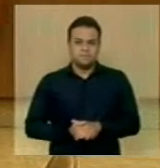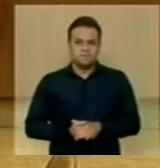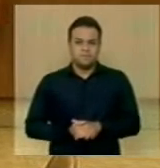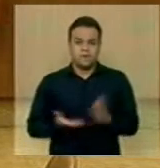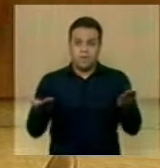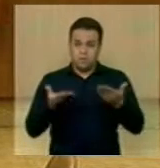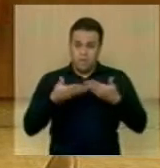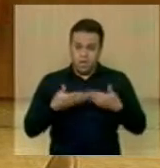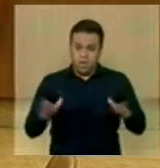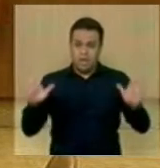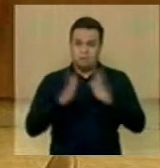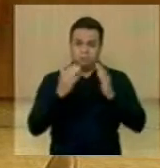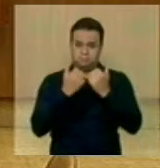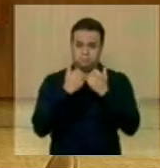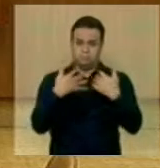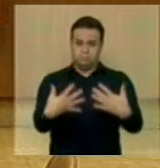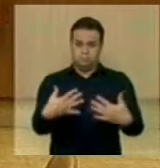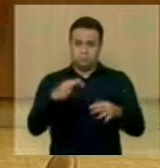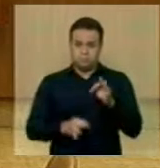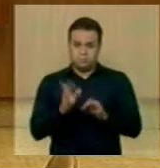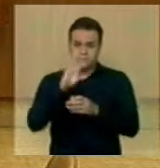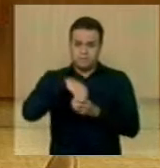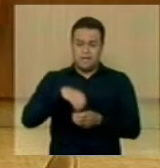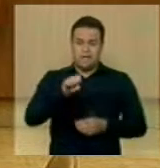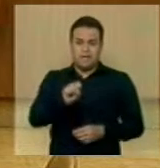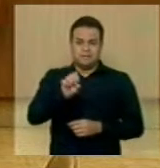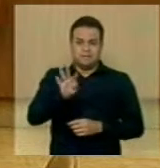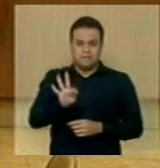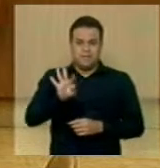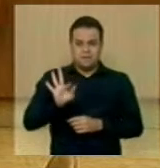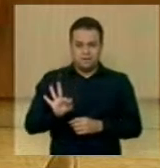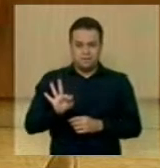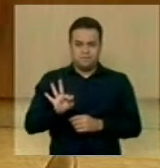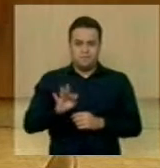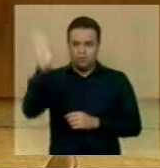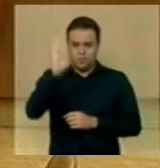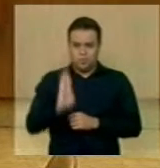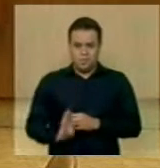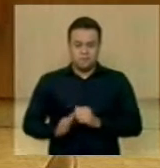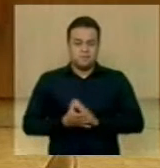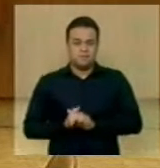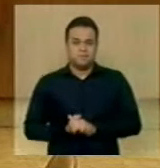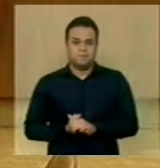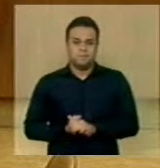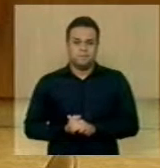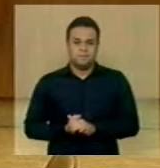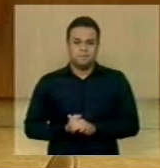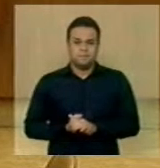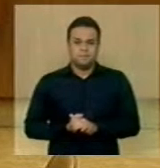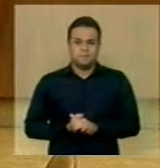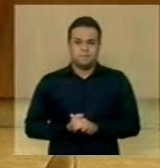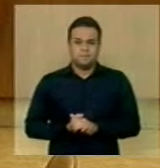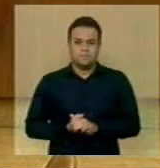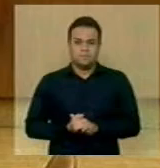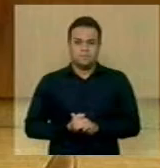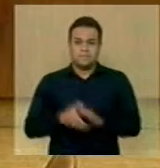Declaro aberta esta sessão jurisdicional do plenário do Supremo Tribunal Federal do Brasil e passo a